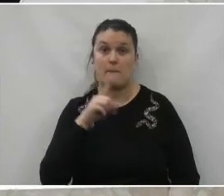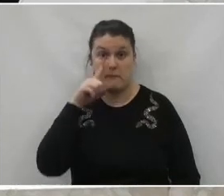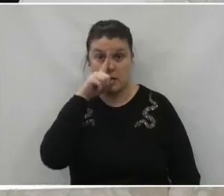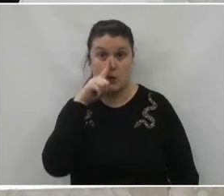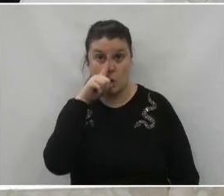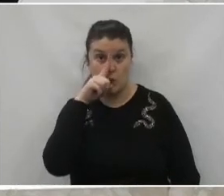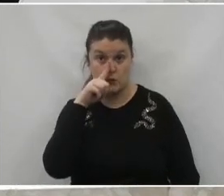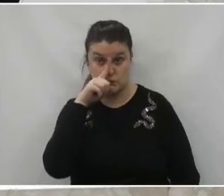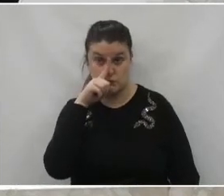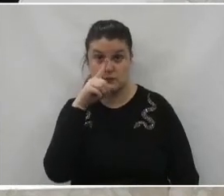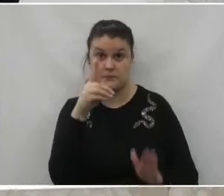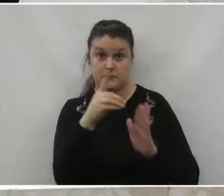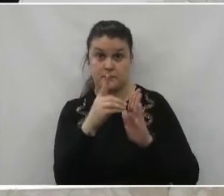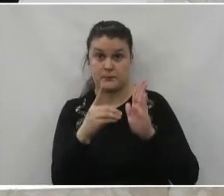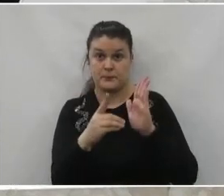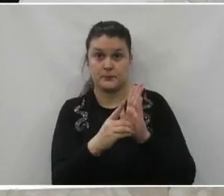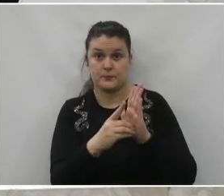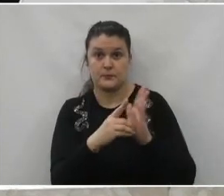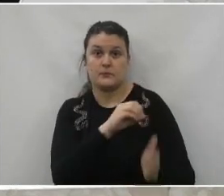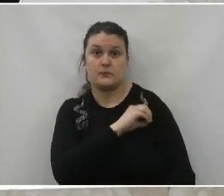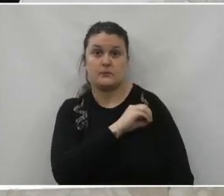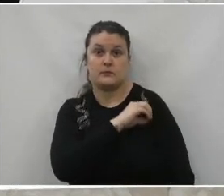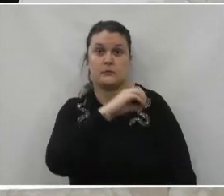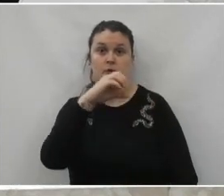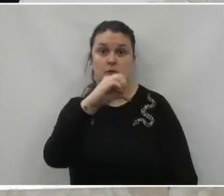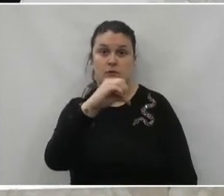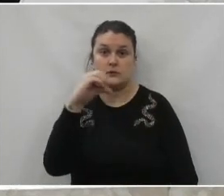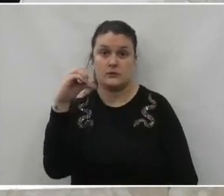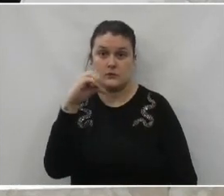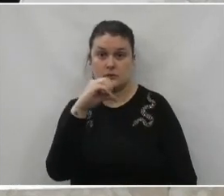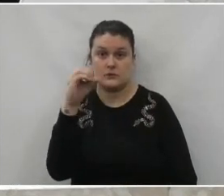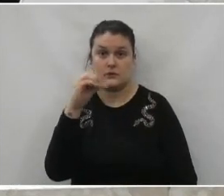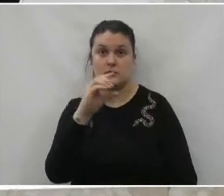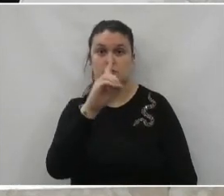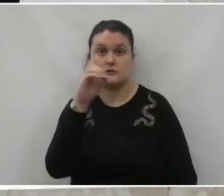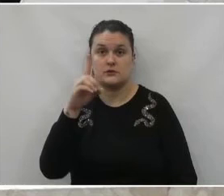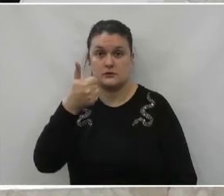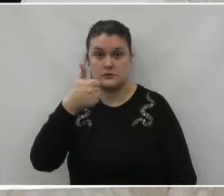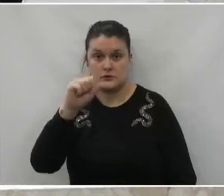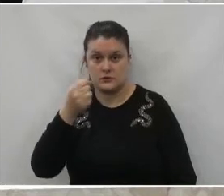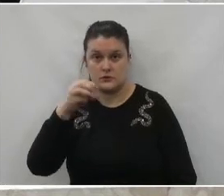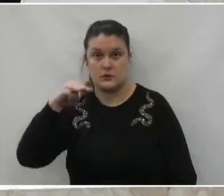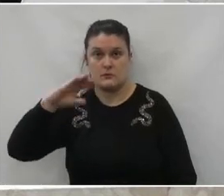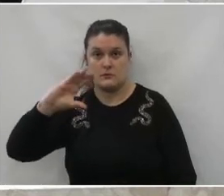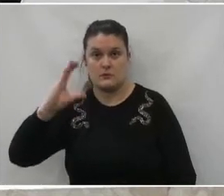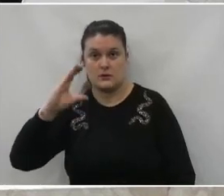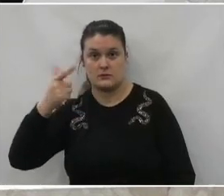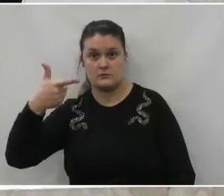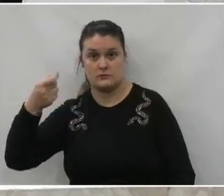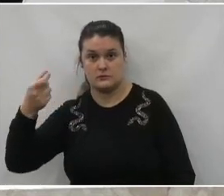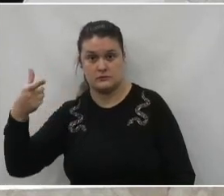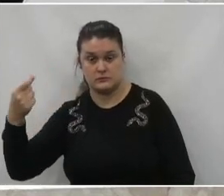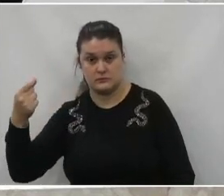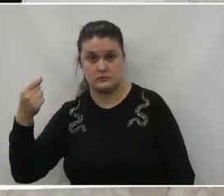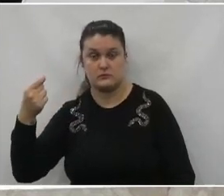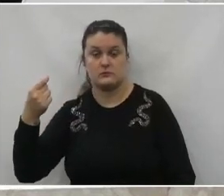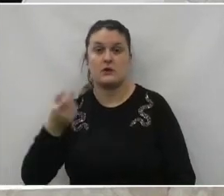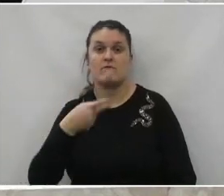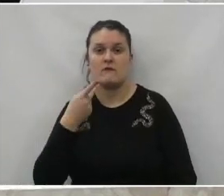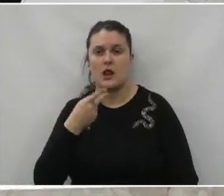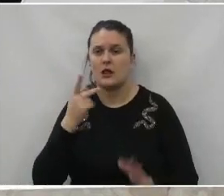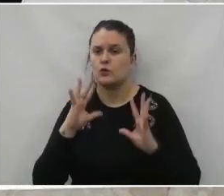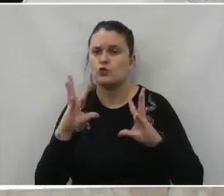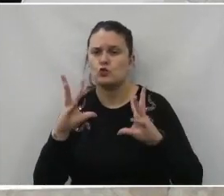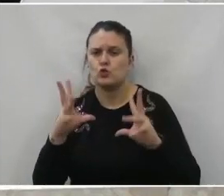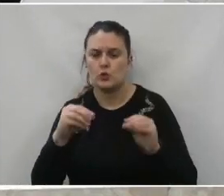por meio do decreto número 99, de 18 de março de 2020, considerando todas